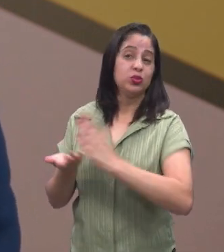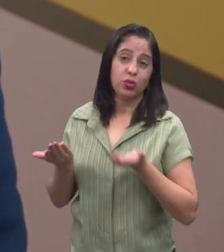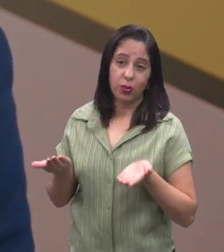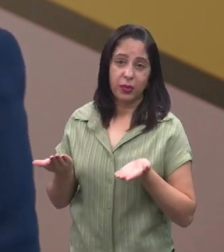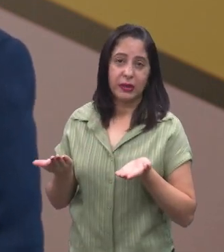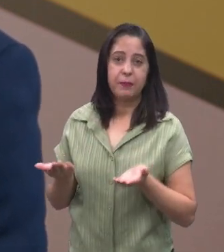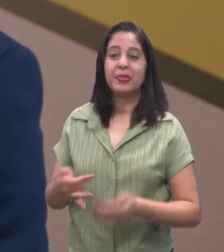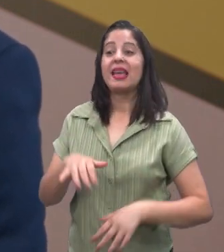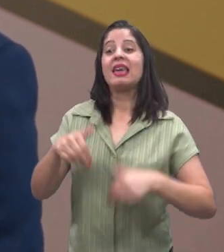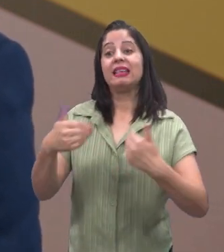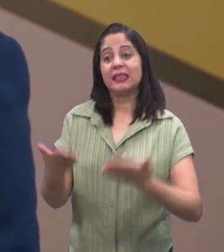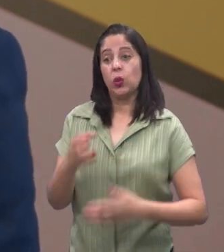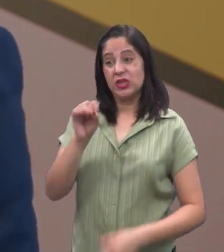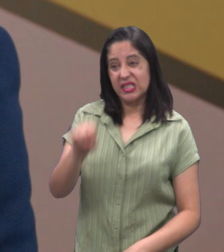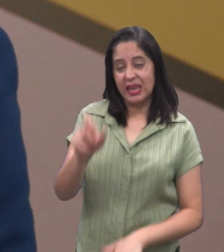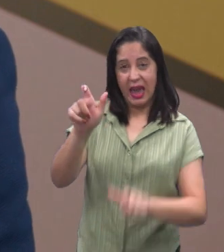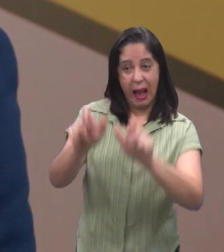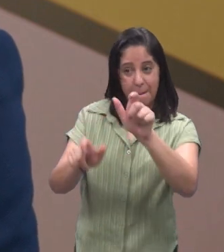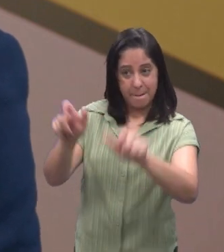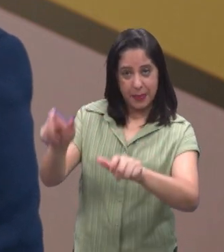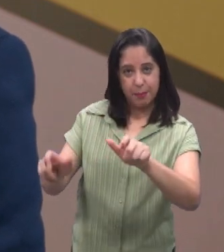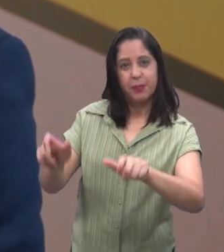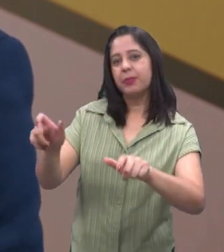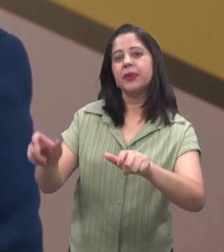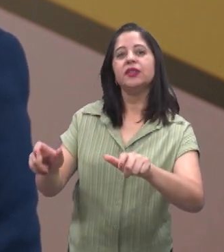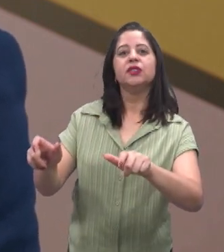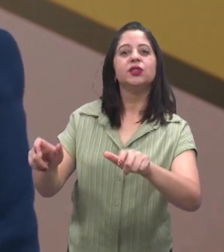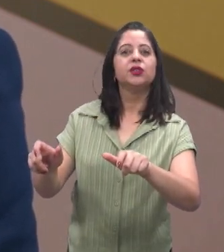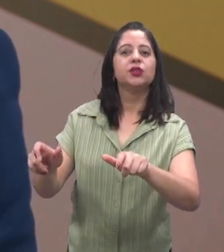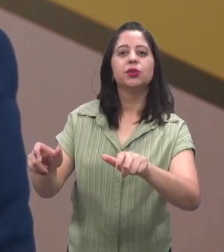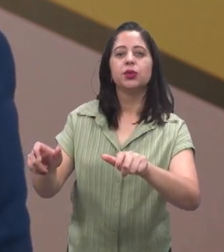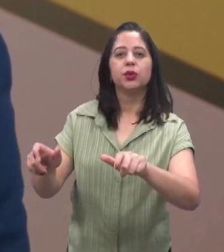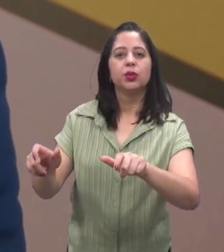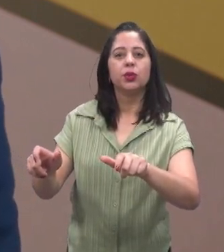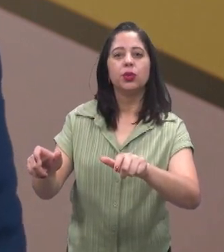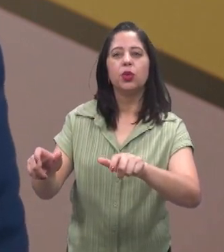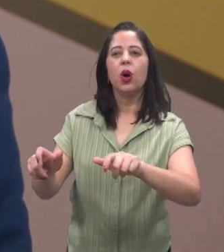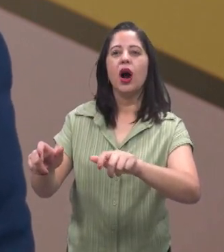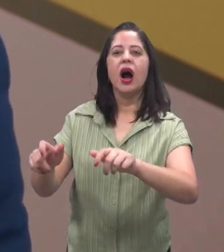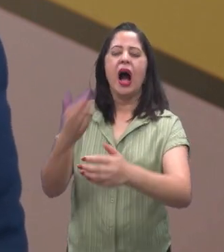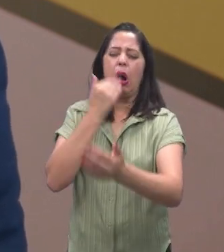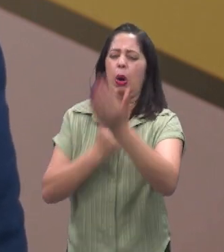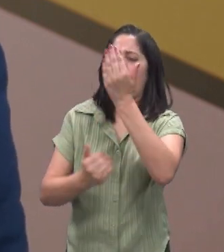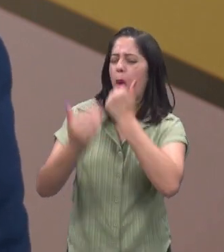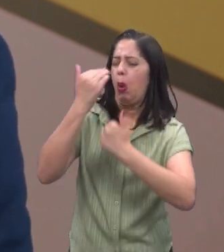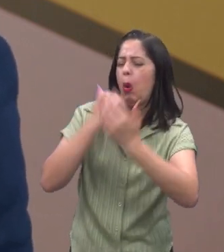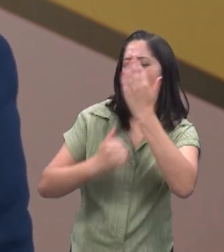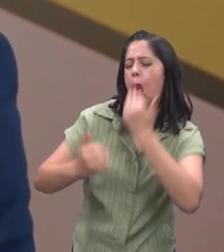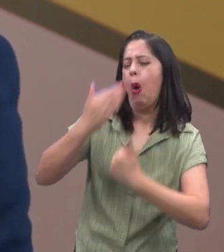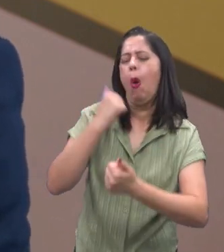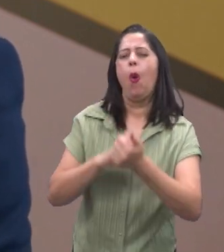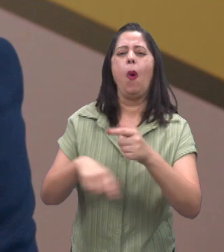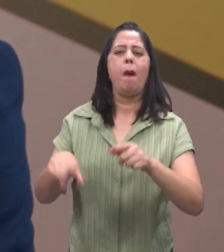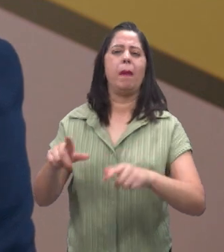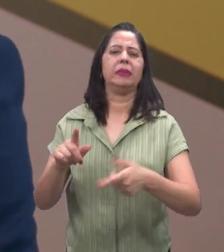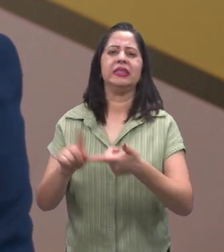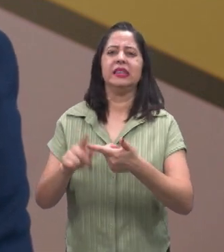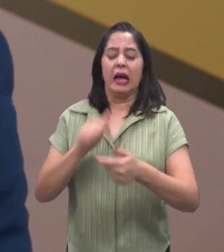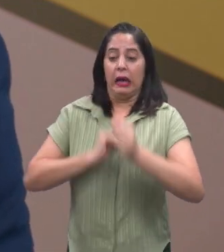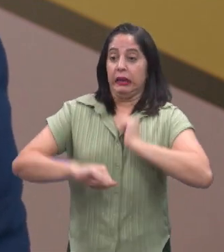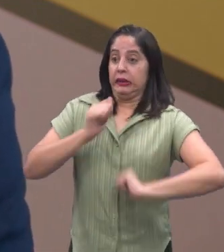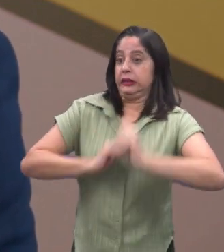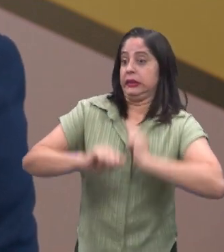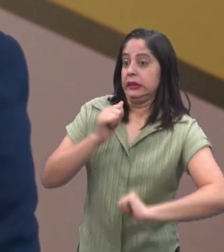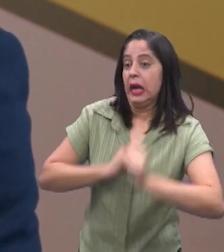vive. Então, se você vive num meio ambiente altamente obesogênico, ansiogênico, você vai comer mais, você vai ficar